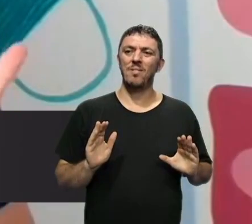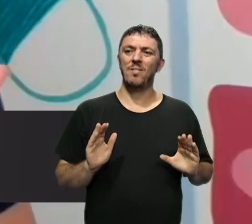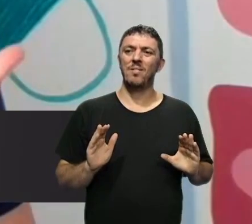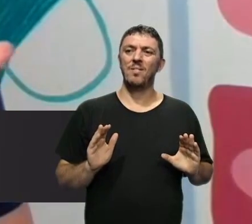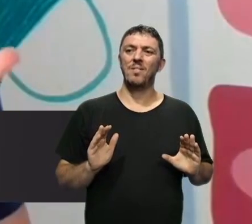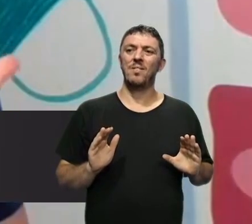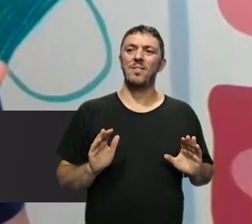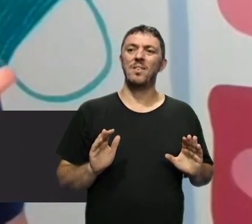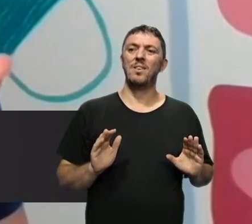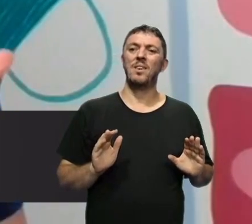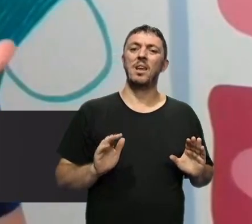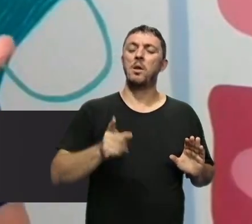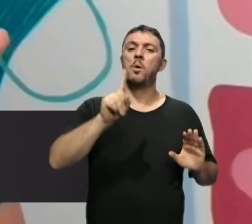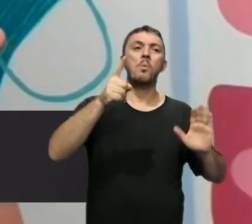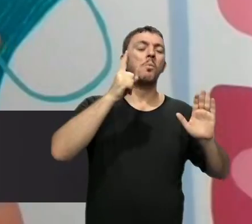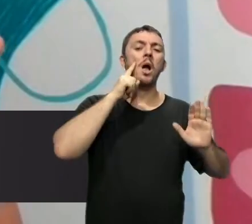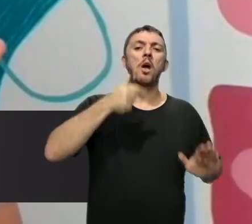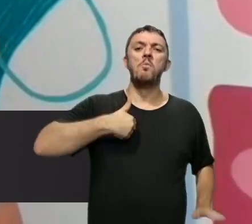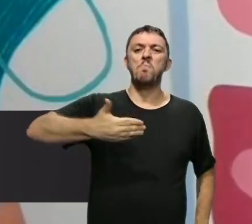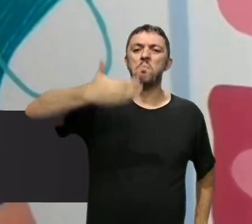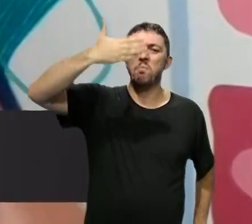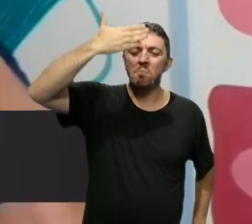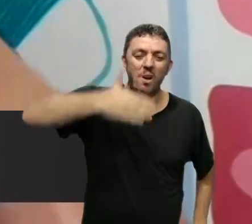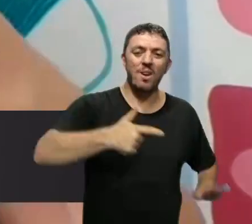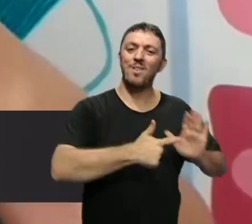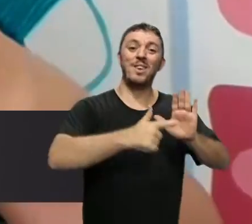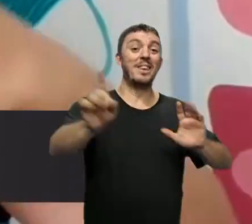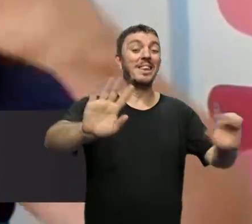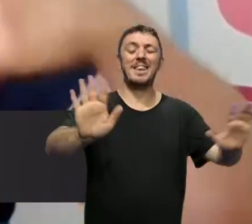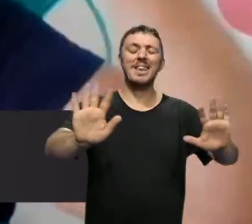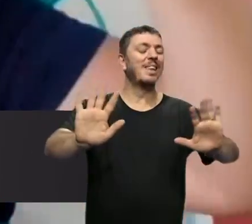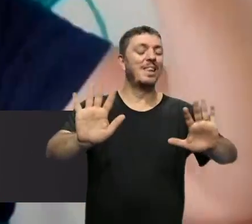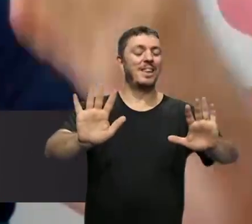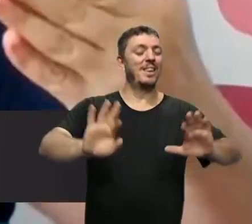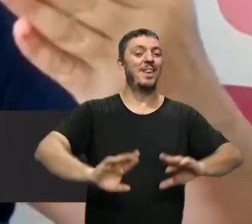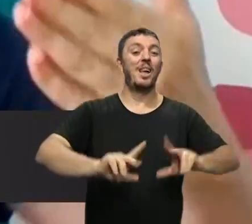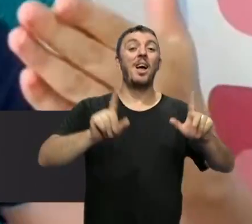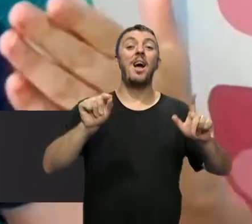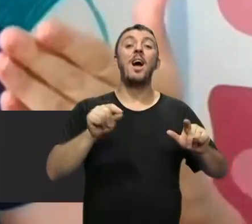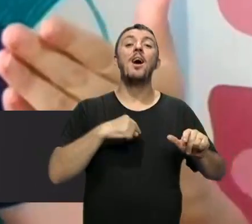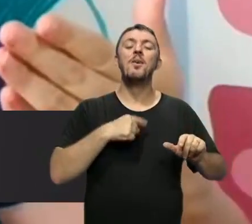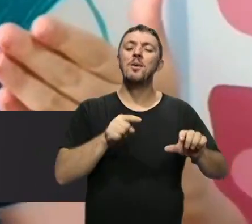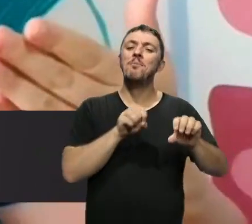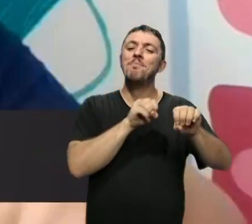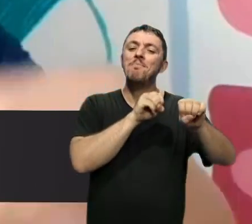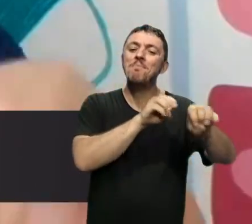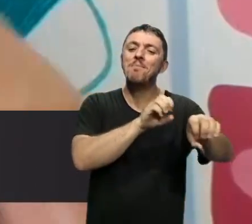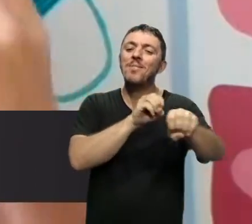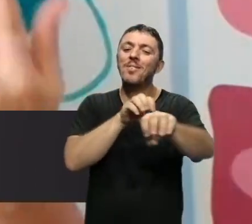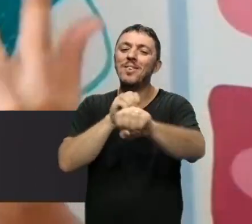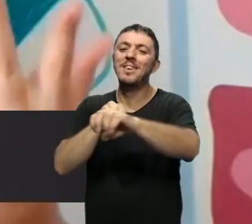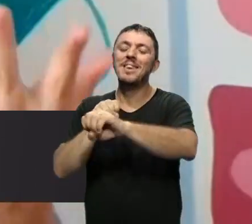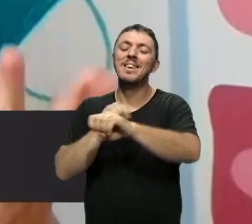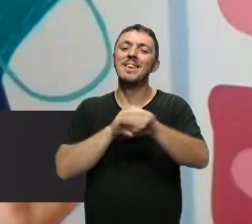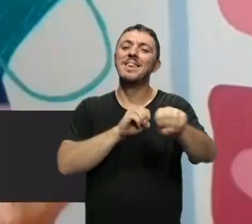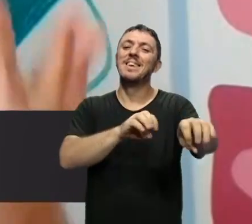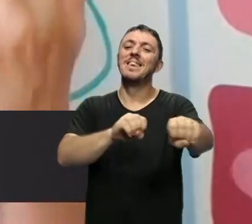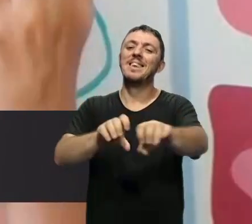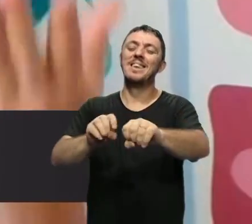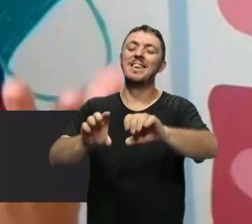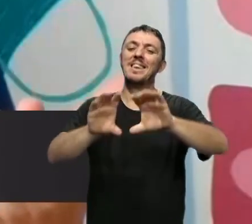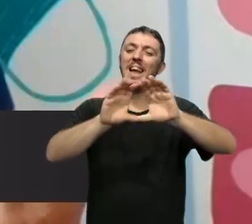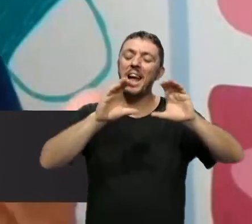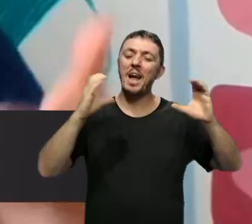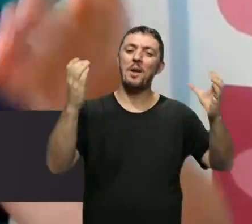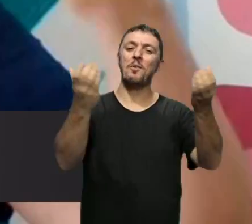num sentido de provar que está acontecendo, mas é num sentido de educar a comunidade. A comunidade